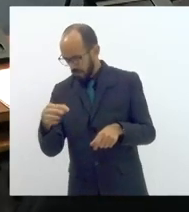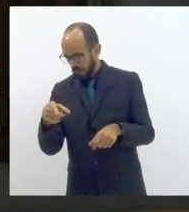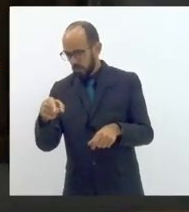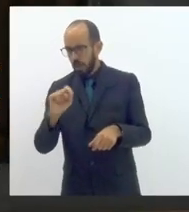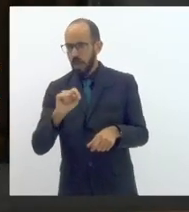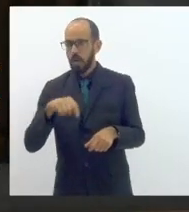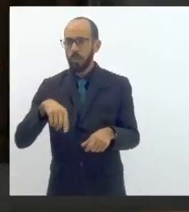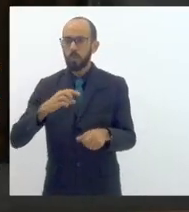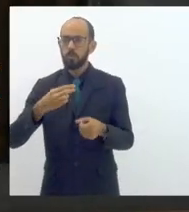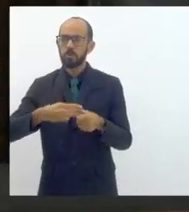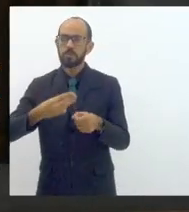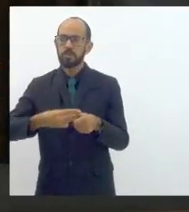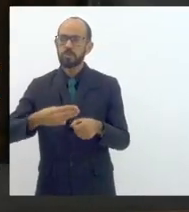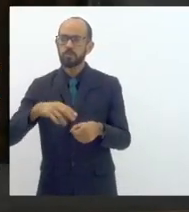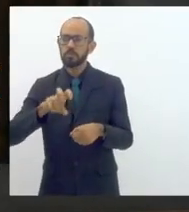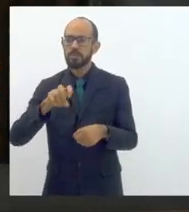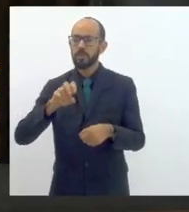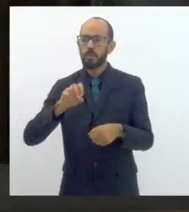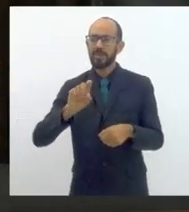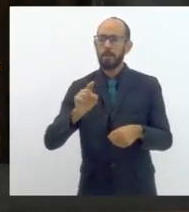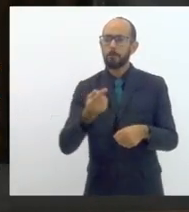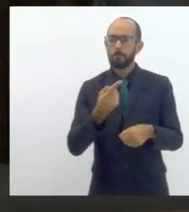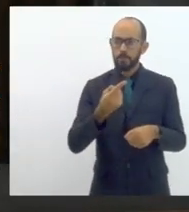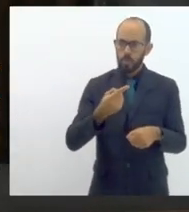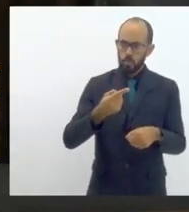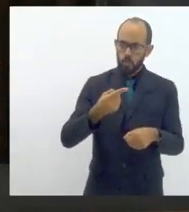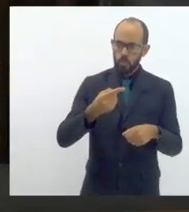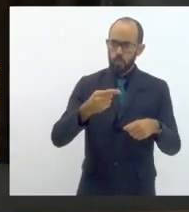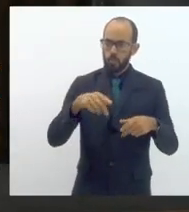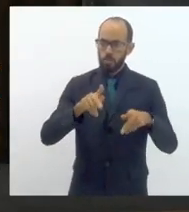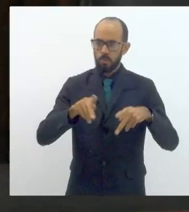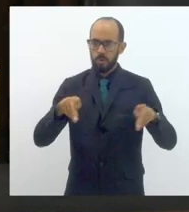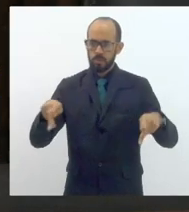mil habitantes. Quando eu fui prefeito, tinha